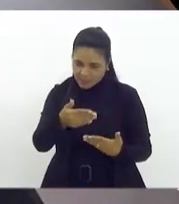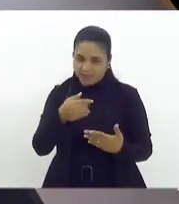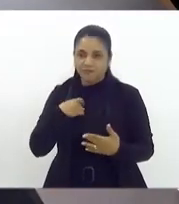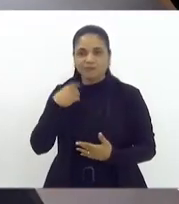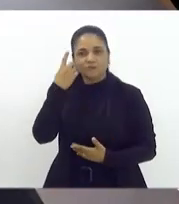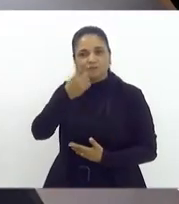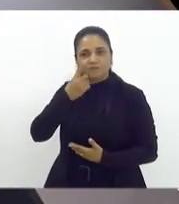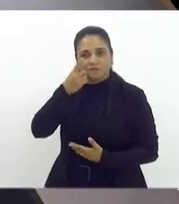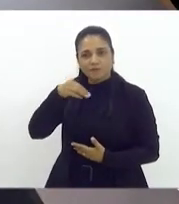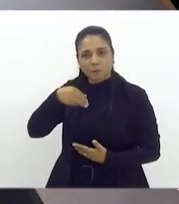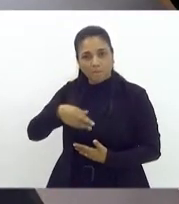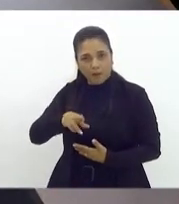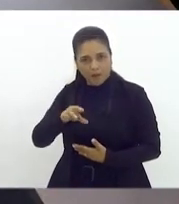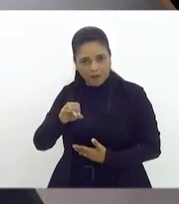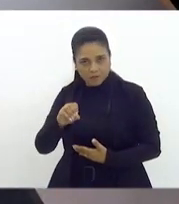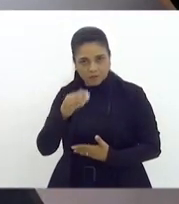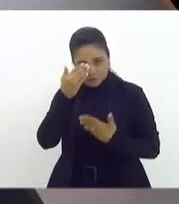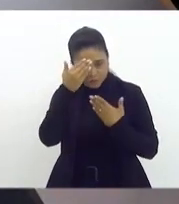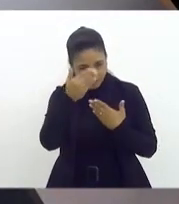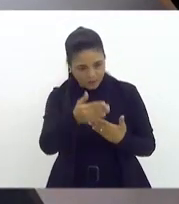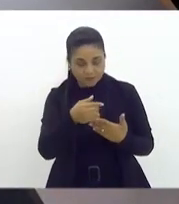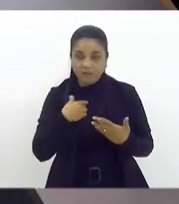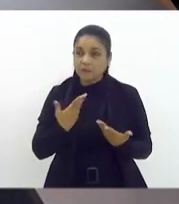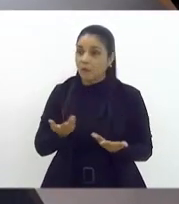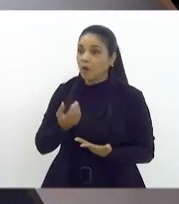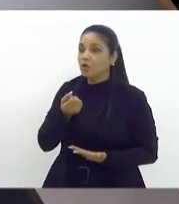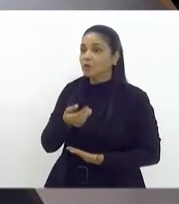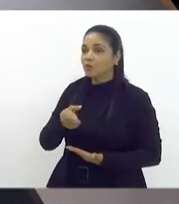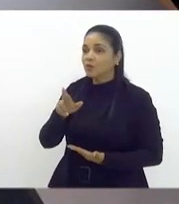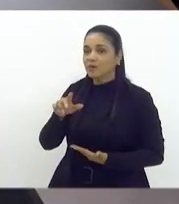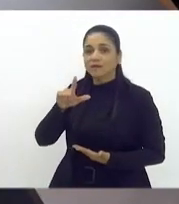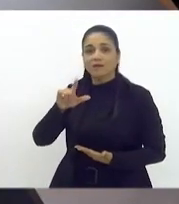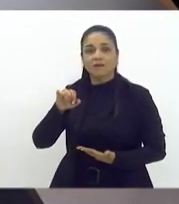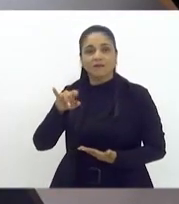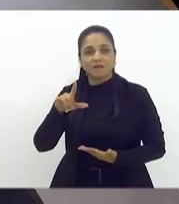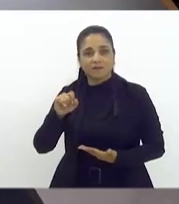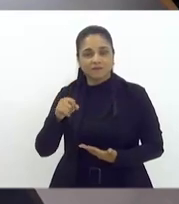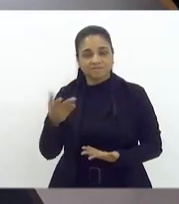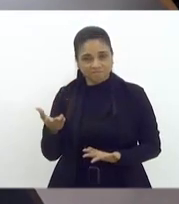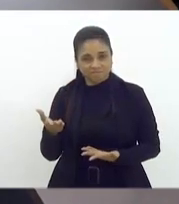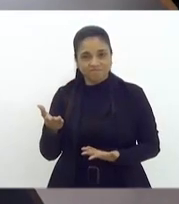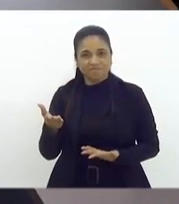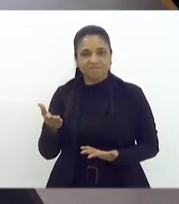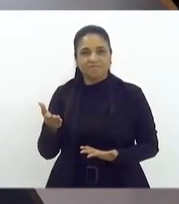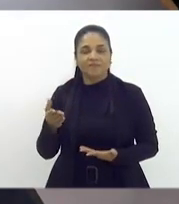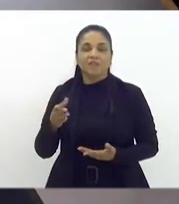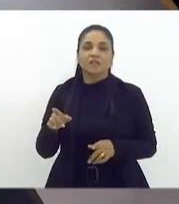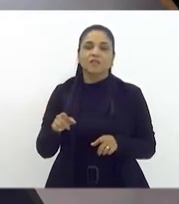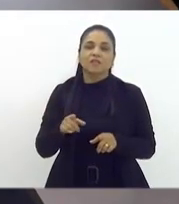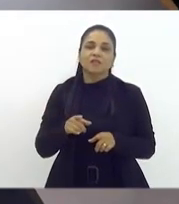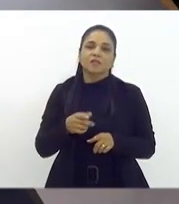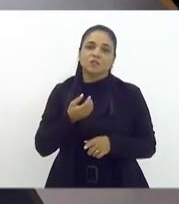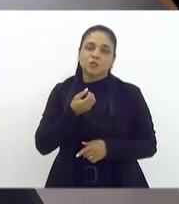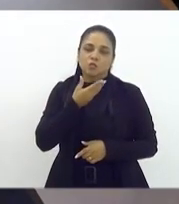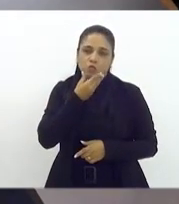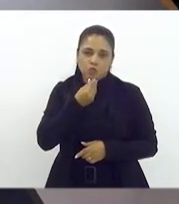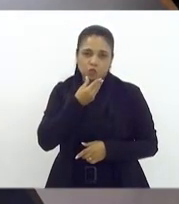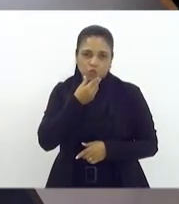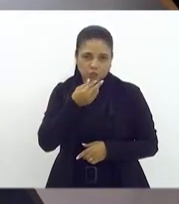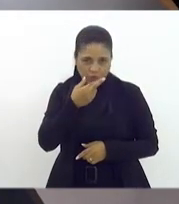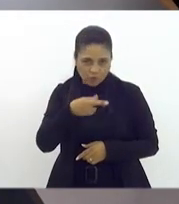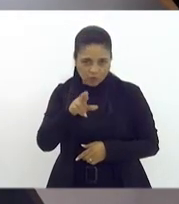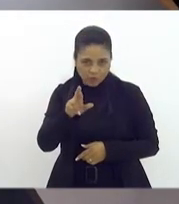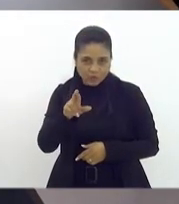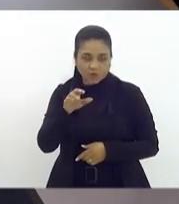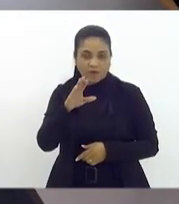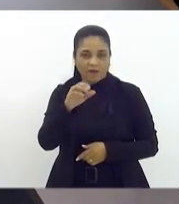Deputado por favor Doutora linda Stein e o senhor Carlos Eduardo se puder também é